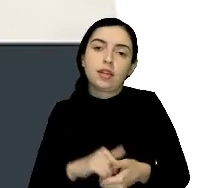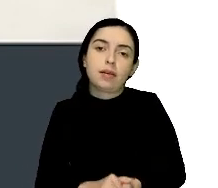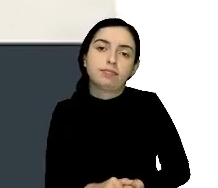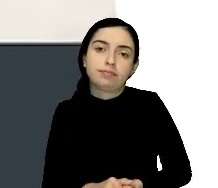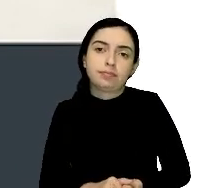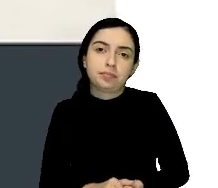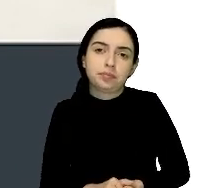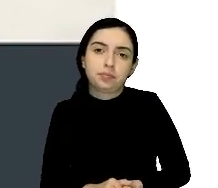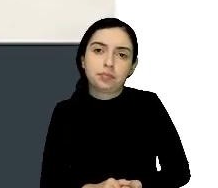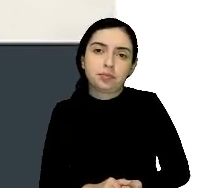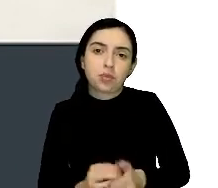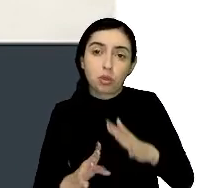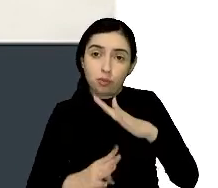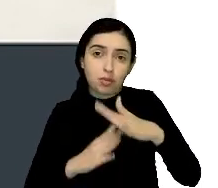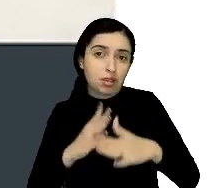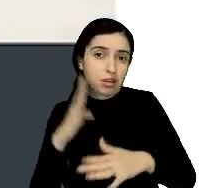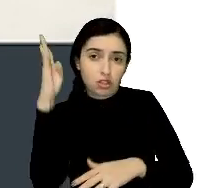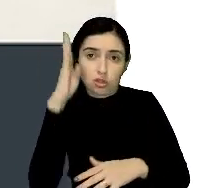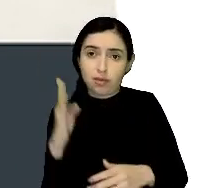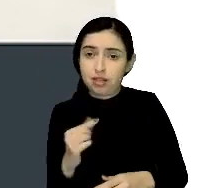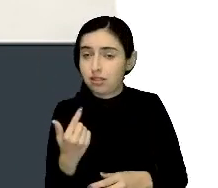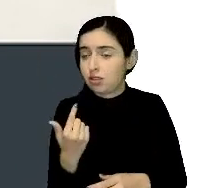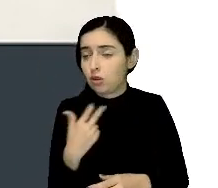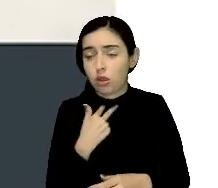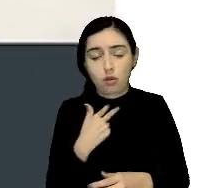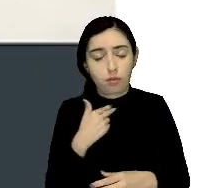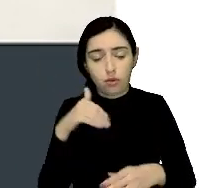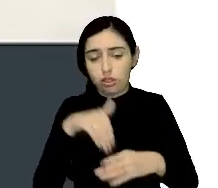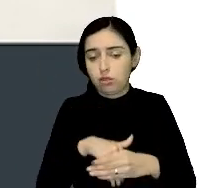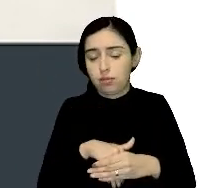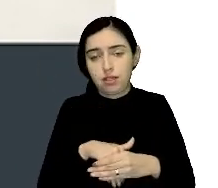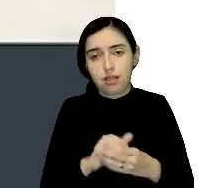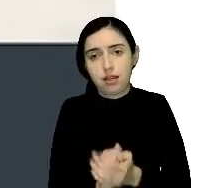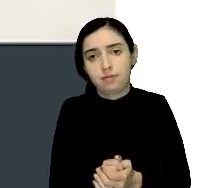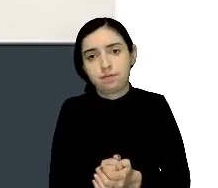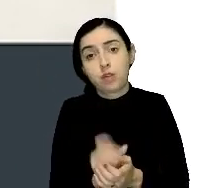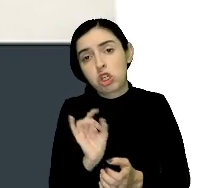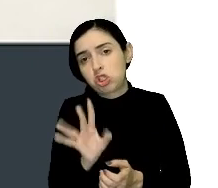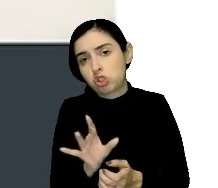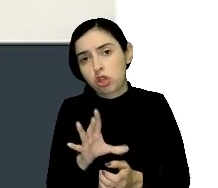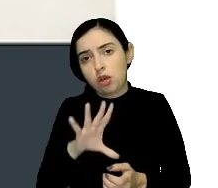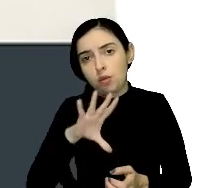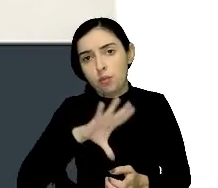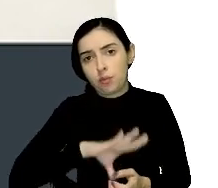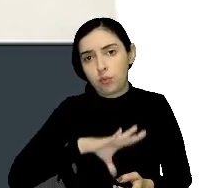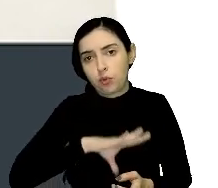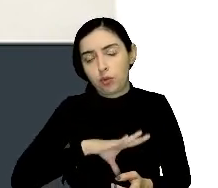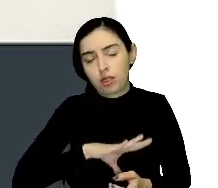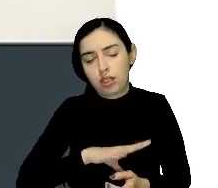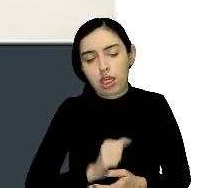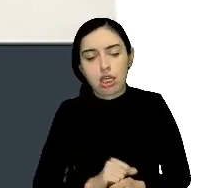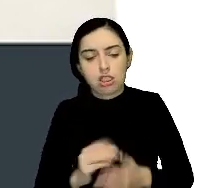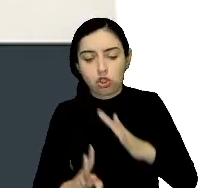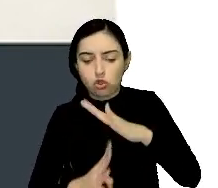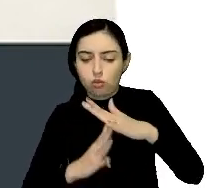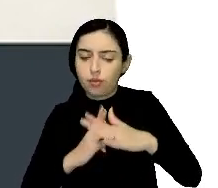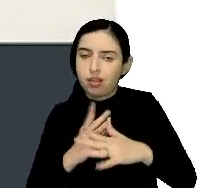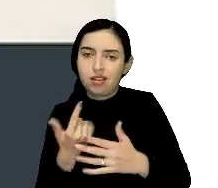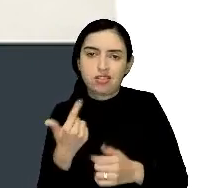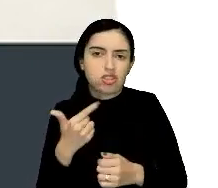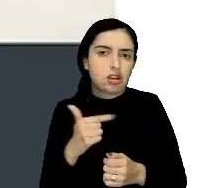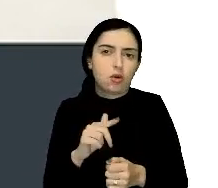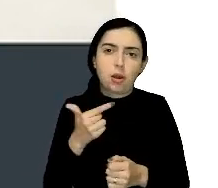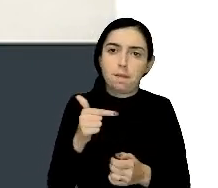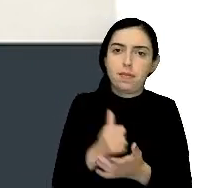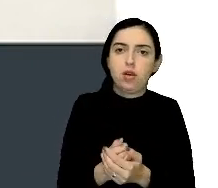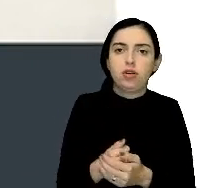O migrante no Brasil não pode votar e ser votado, salvo o português. Mas o migrante, em geral, não pode votar e ser votado. Eu até